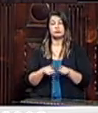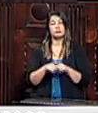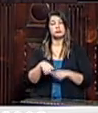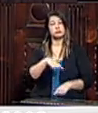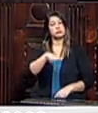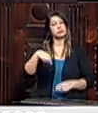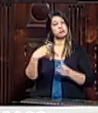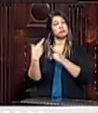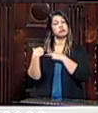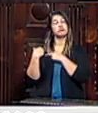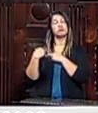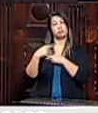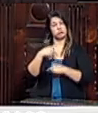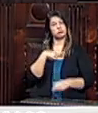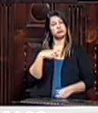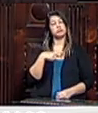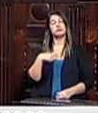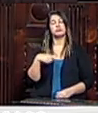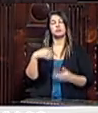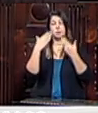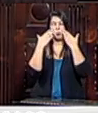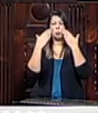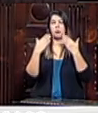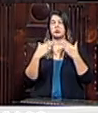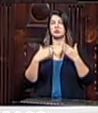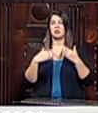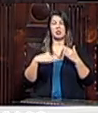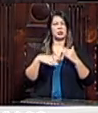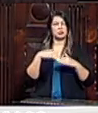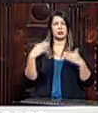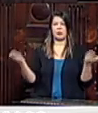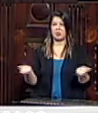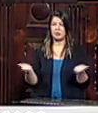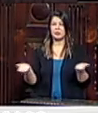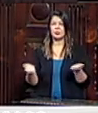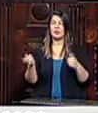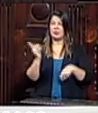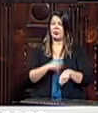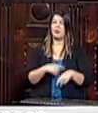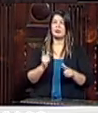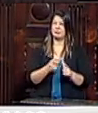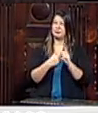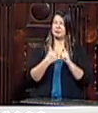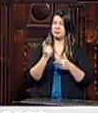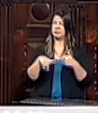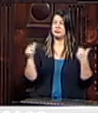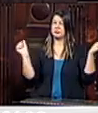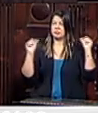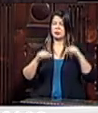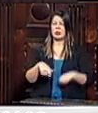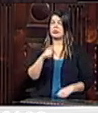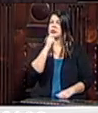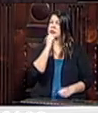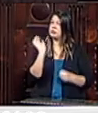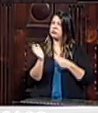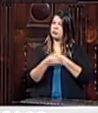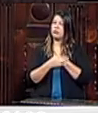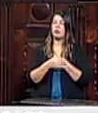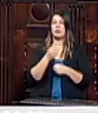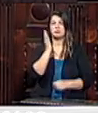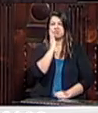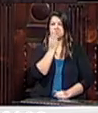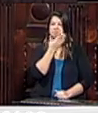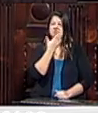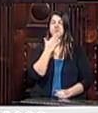essas responsabilidades são mostradas de maneira altiva agora, na hora da crise, sem se esconder, botando a cara,